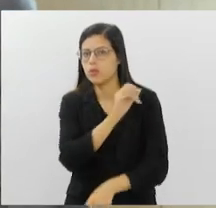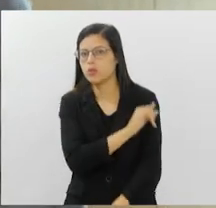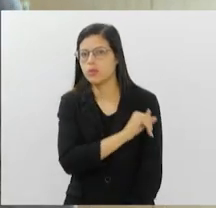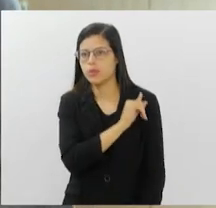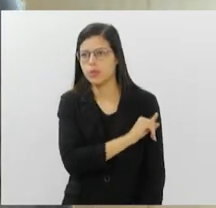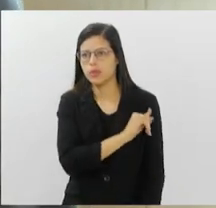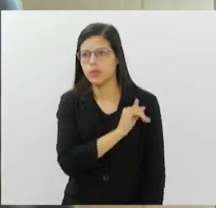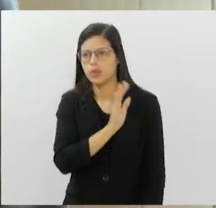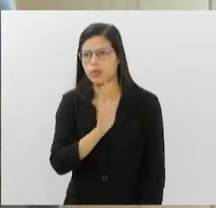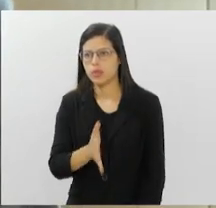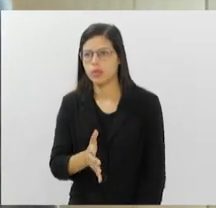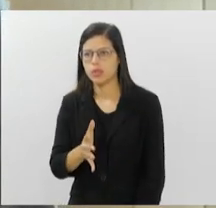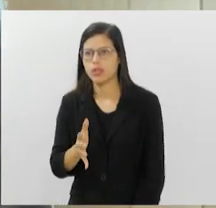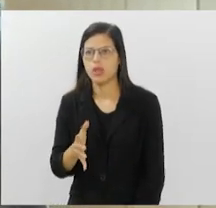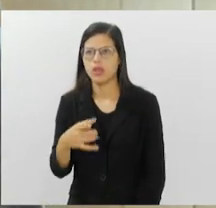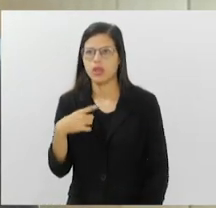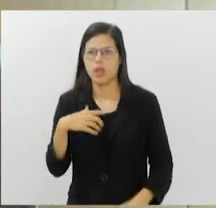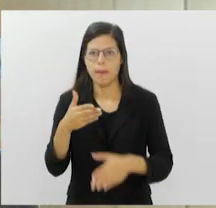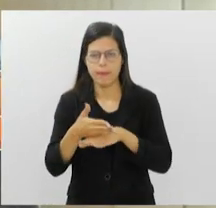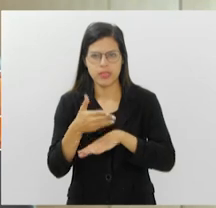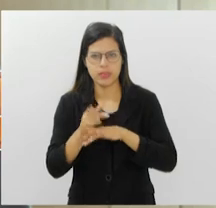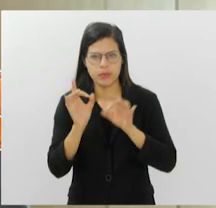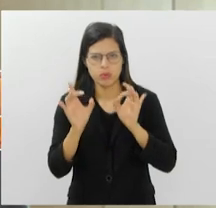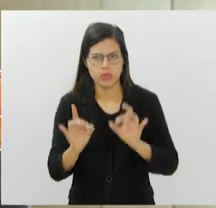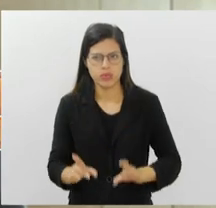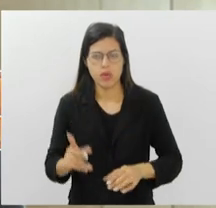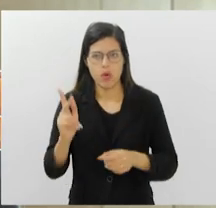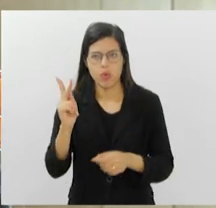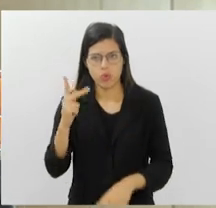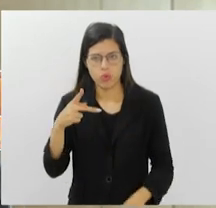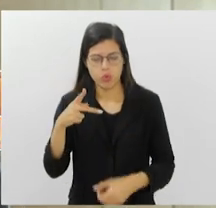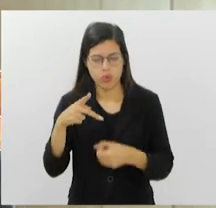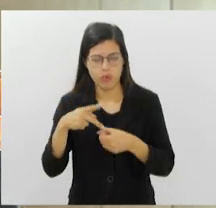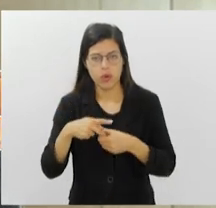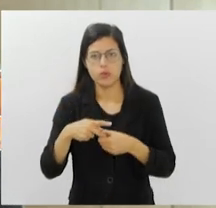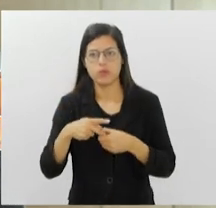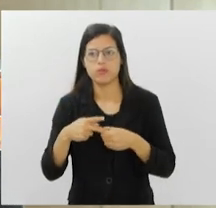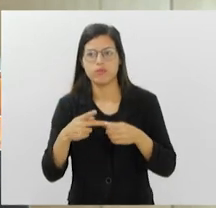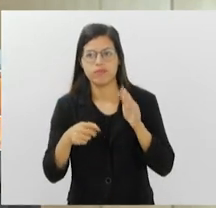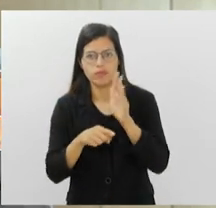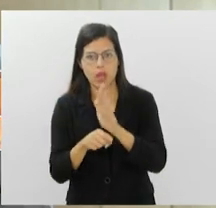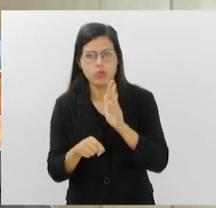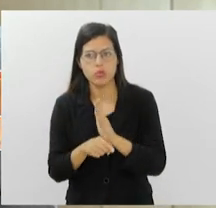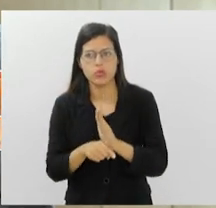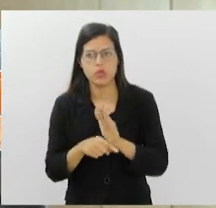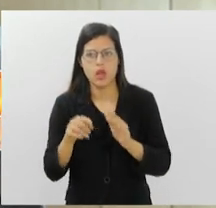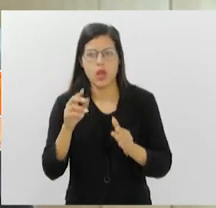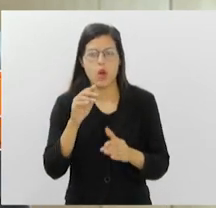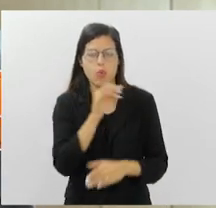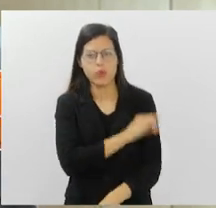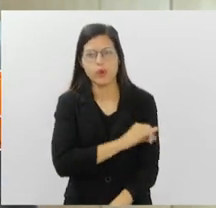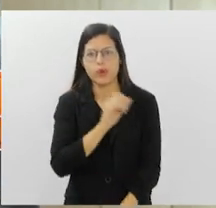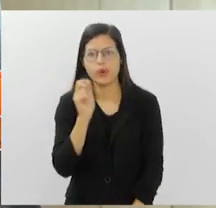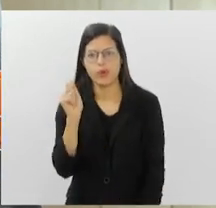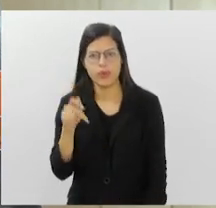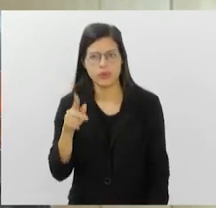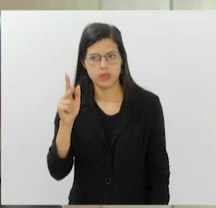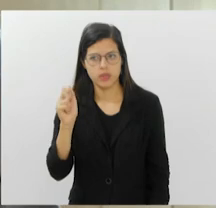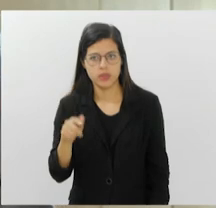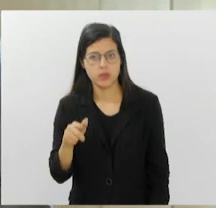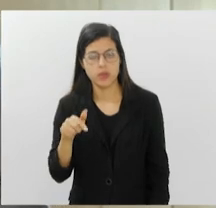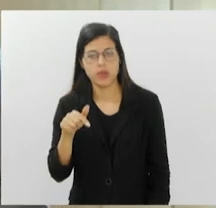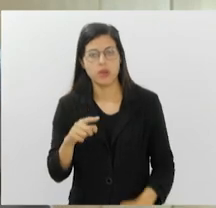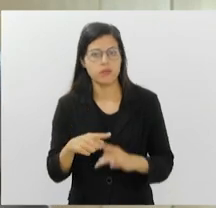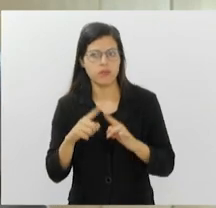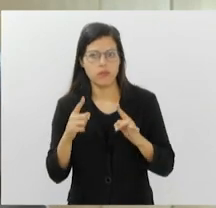destina royalties, participações especiais de petróleo, para contribuir com o financiamento do Rio Previdência, só que esse valor era insuficiente. Só há